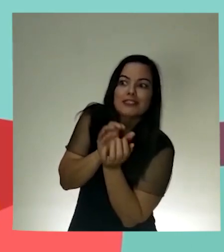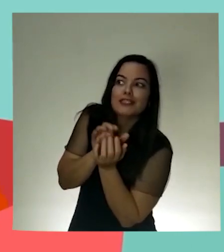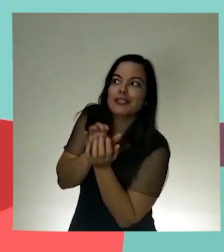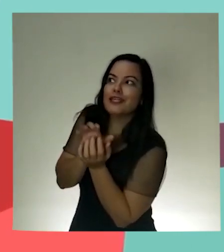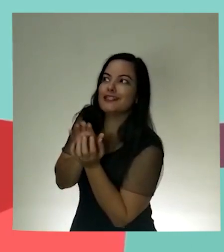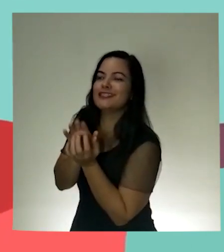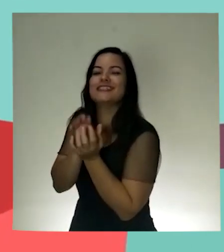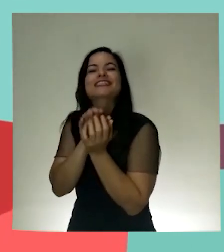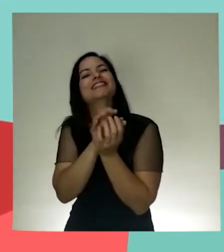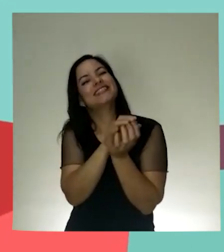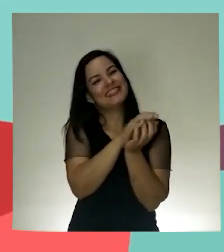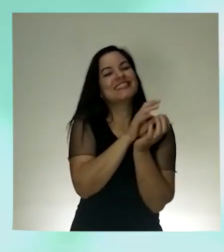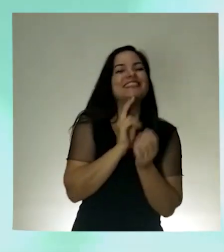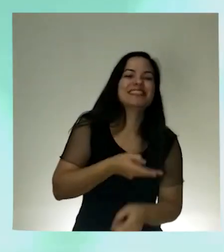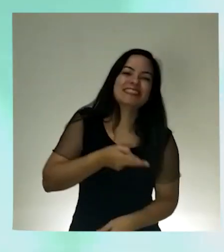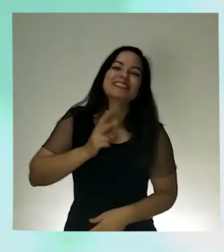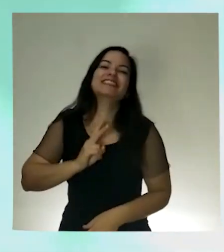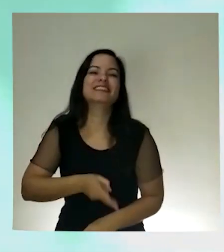bate, bate o